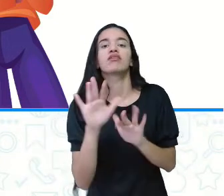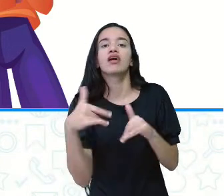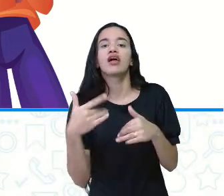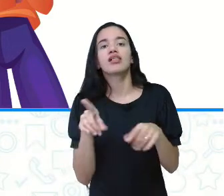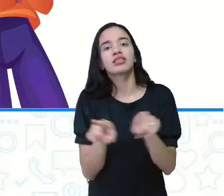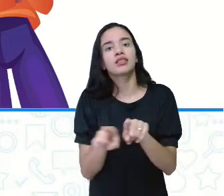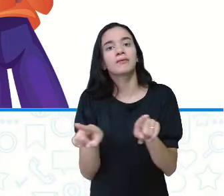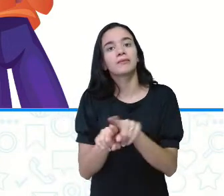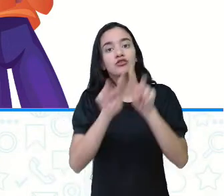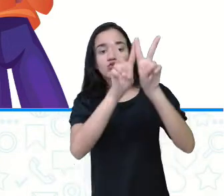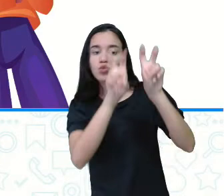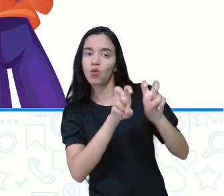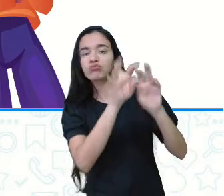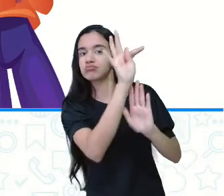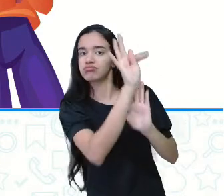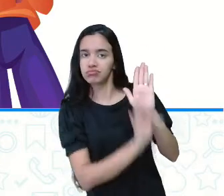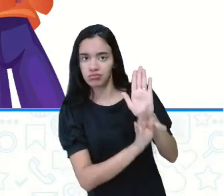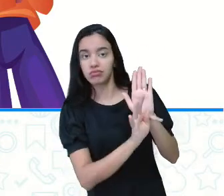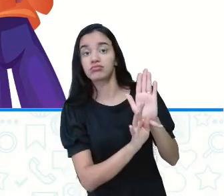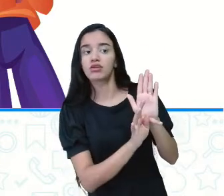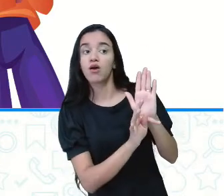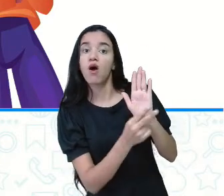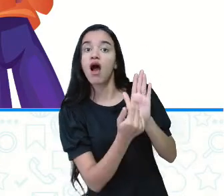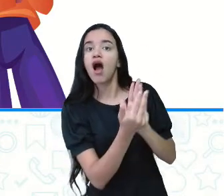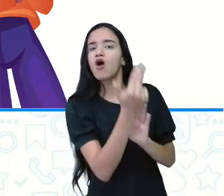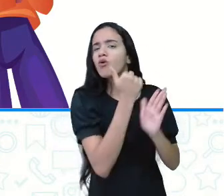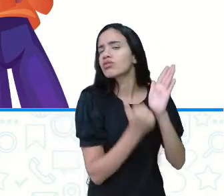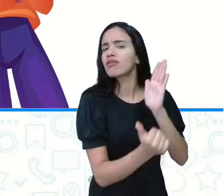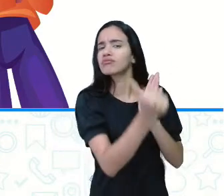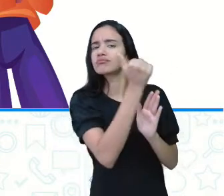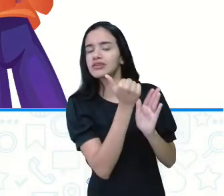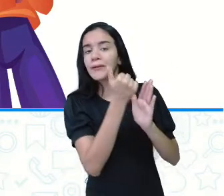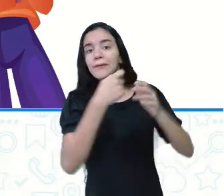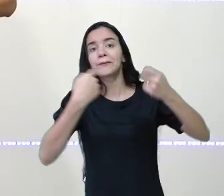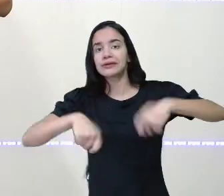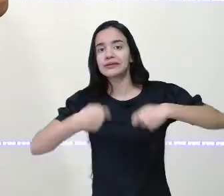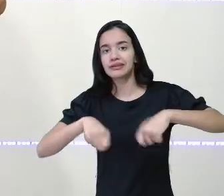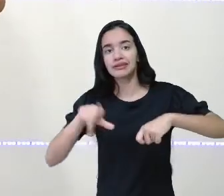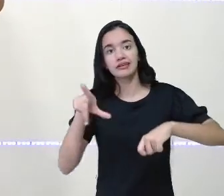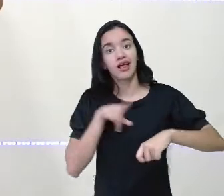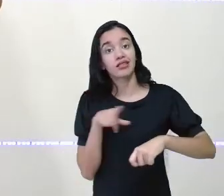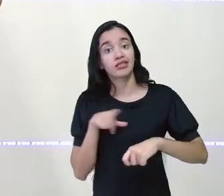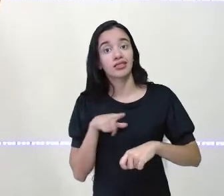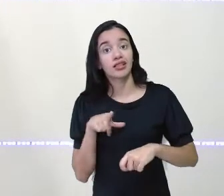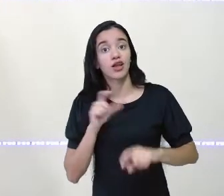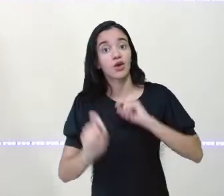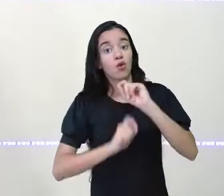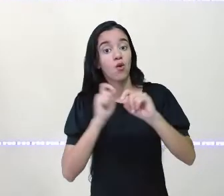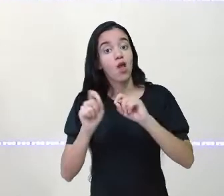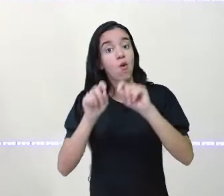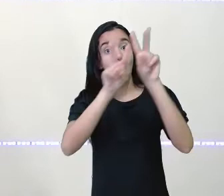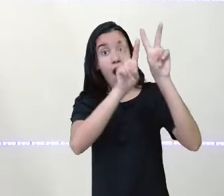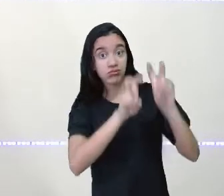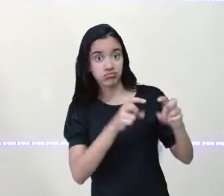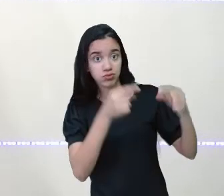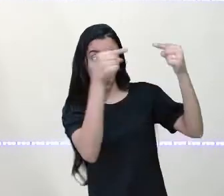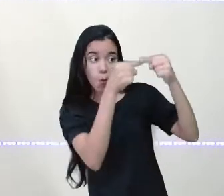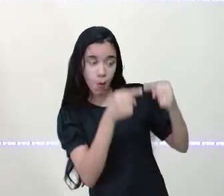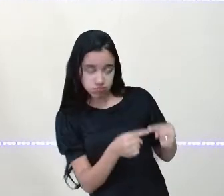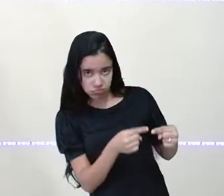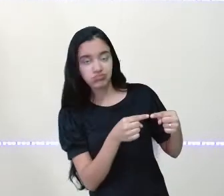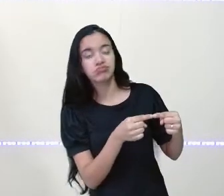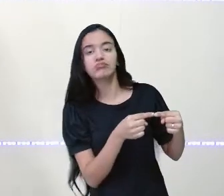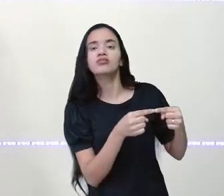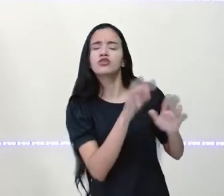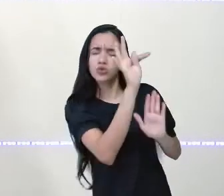com o assunto do texto. Então, o desenho, gente, precisa ter a ver com o assunto do texto.